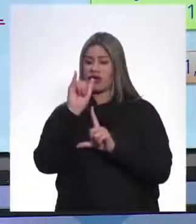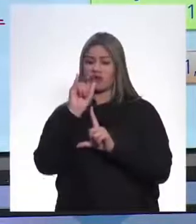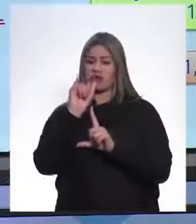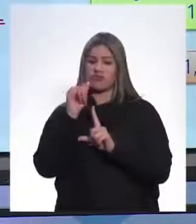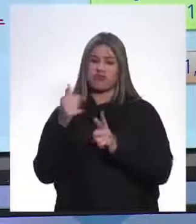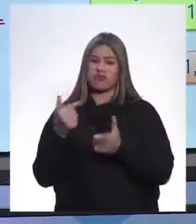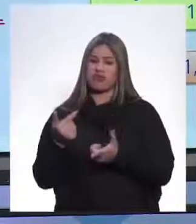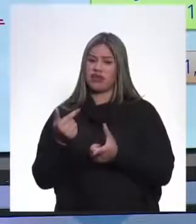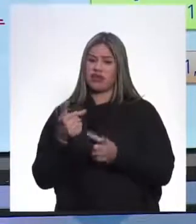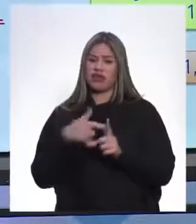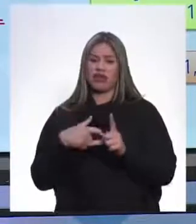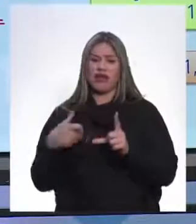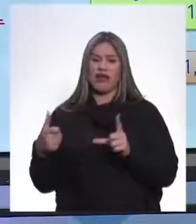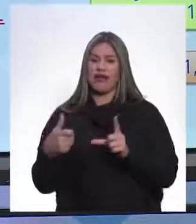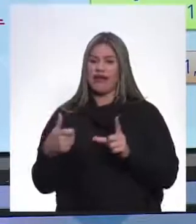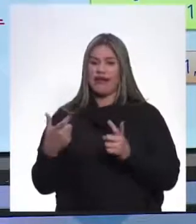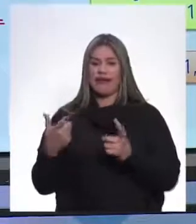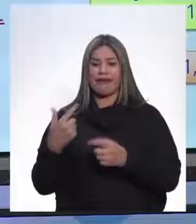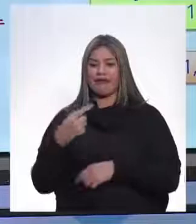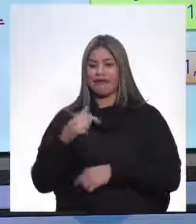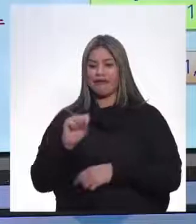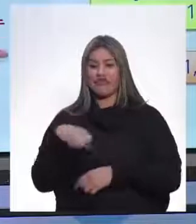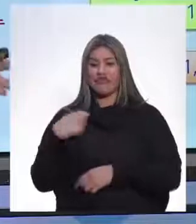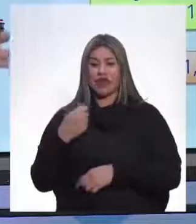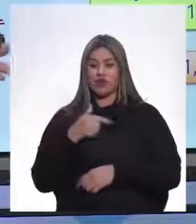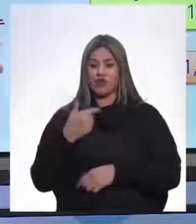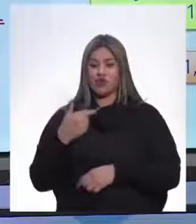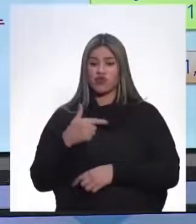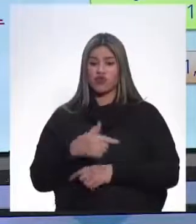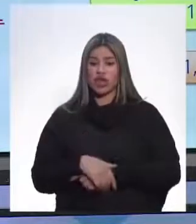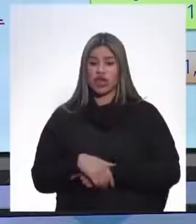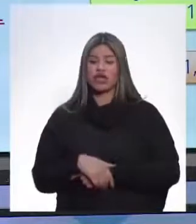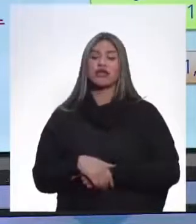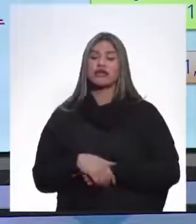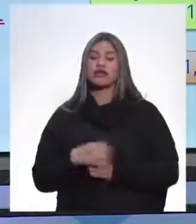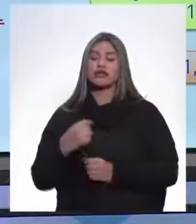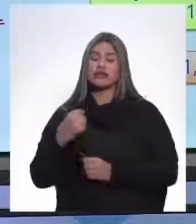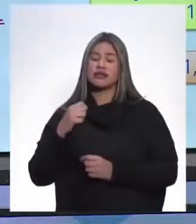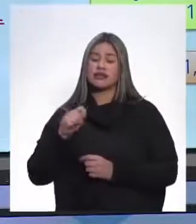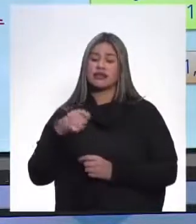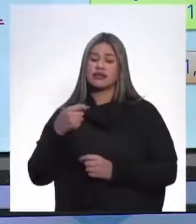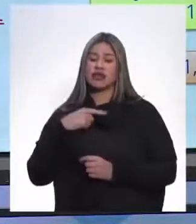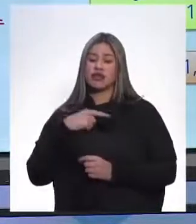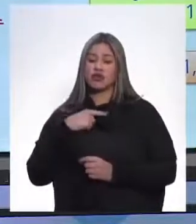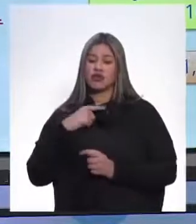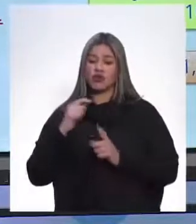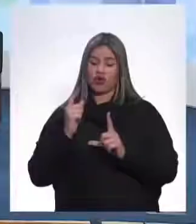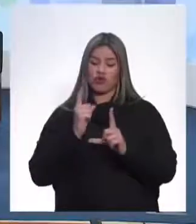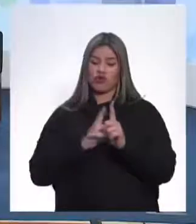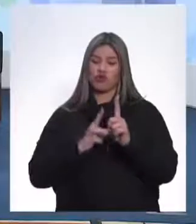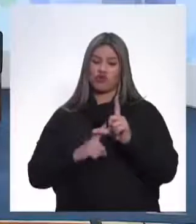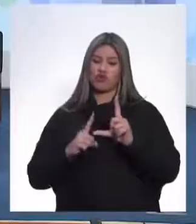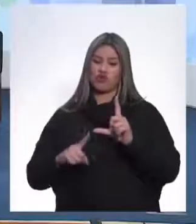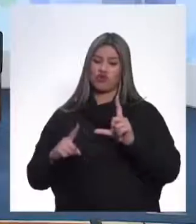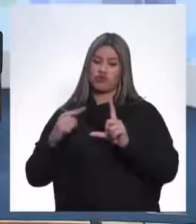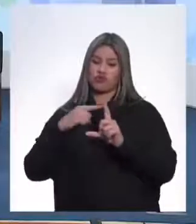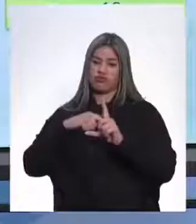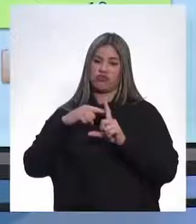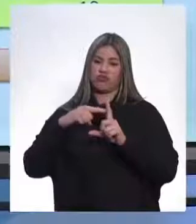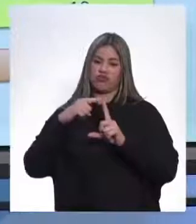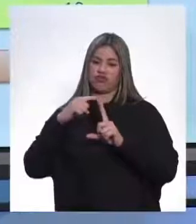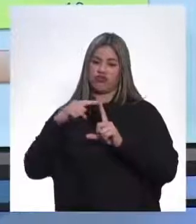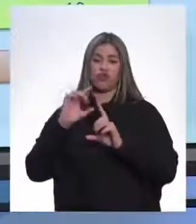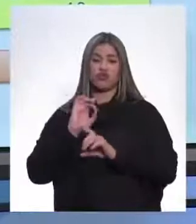sinal, porque o eixo x, o eixo y não tem sinal. O que tem sinal são as coordenadas ou os valores que estão ali. Como que eu